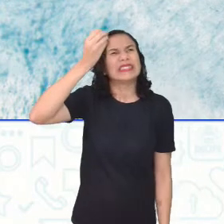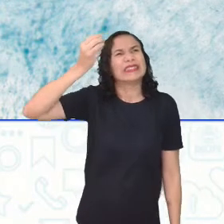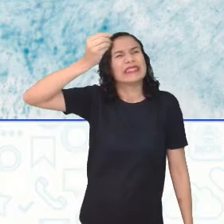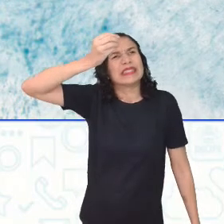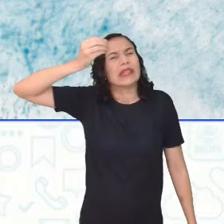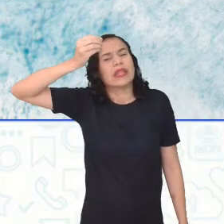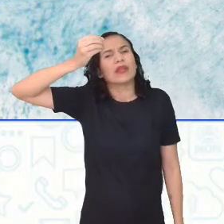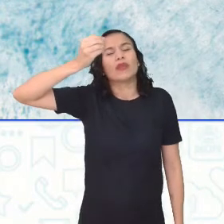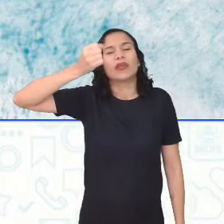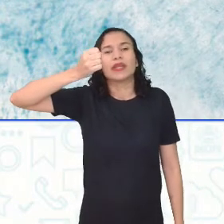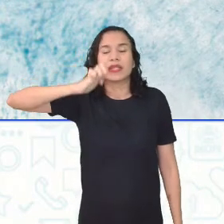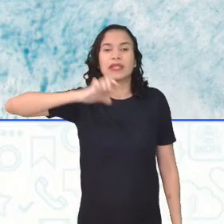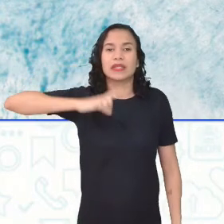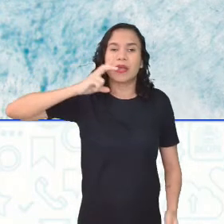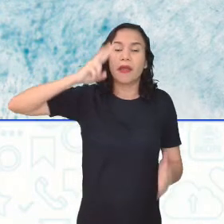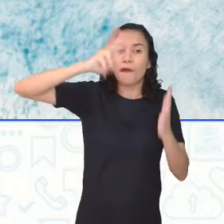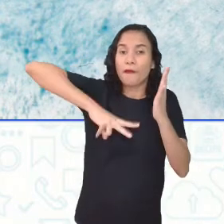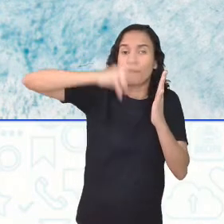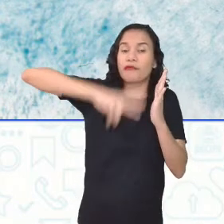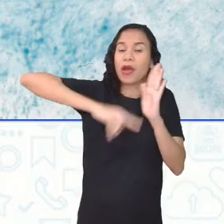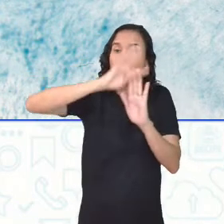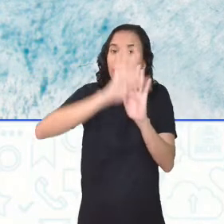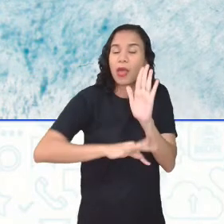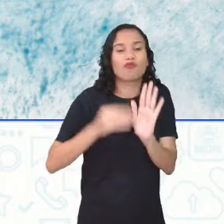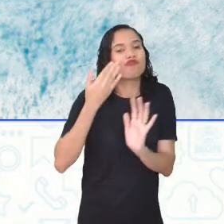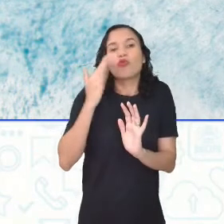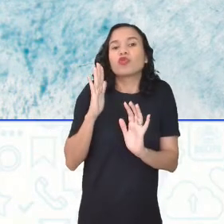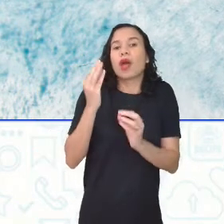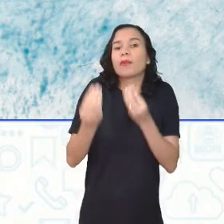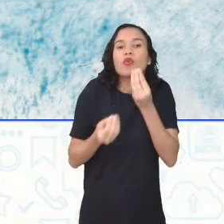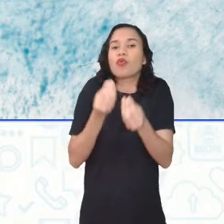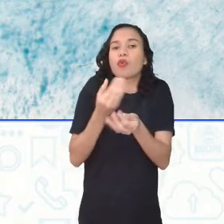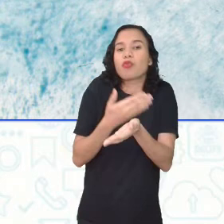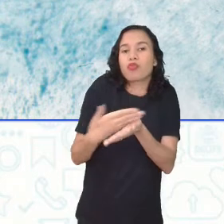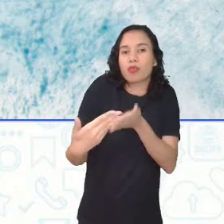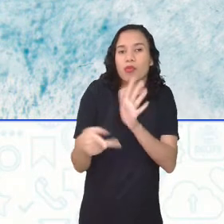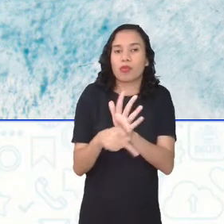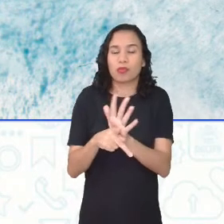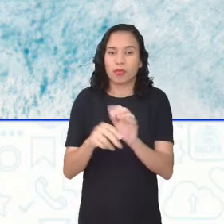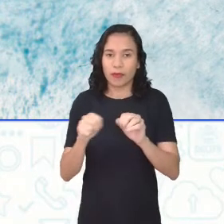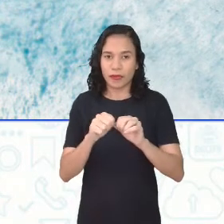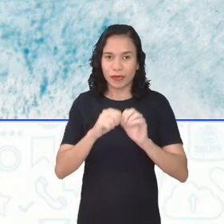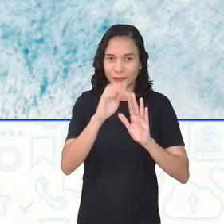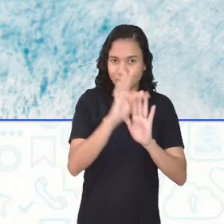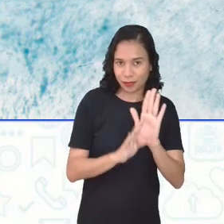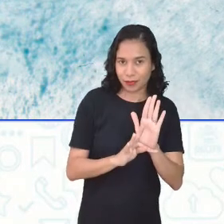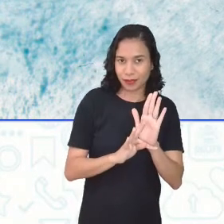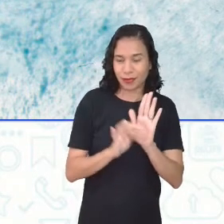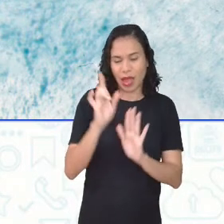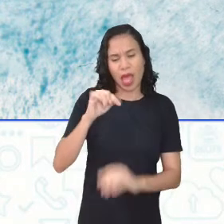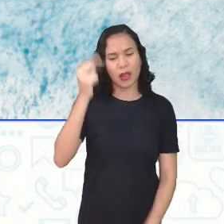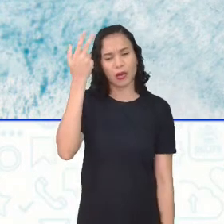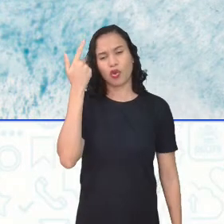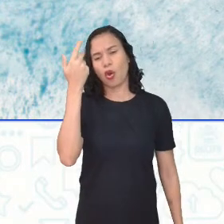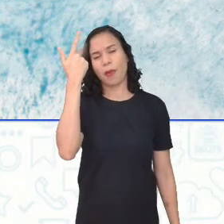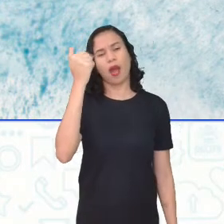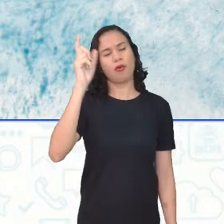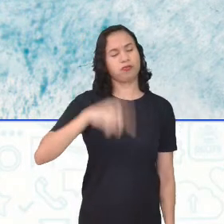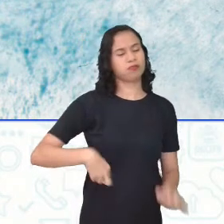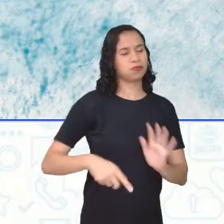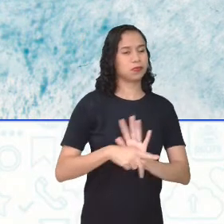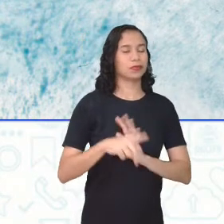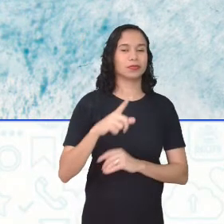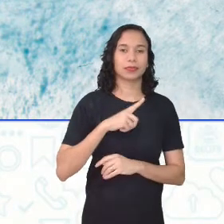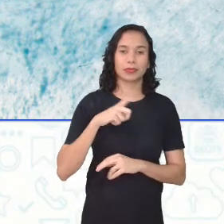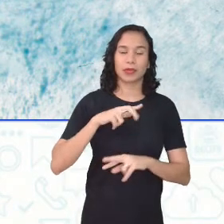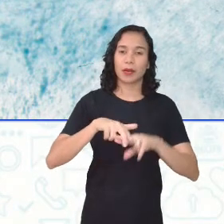mesmo quando lida com um texto que a gente não sabe qual foi a inspiração para a feitura daquele texto. É normal, é comum. E